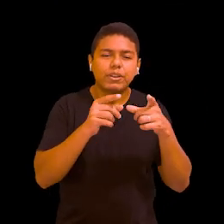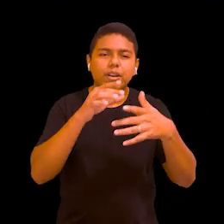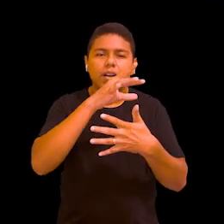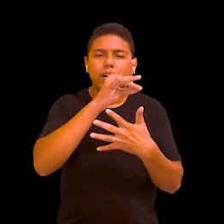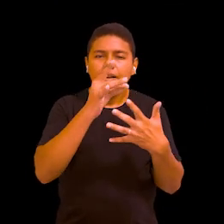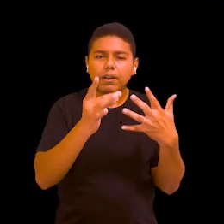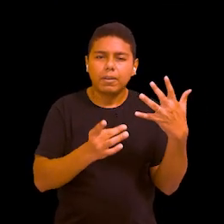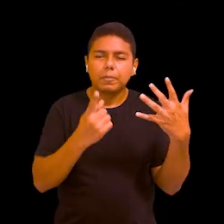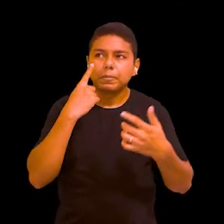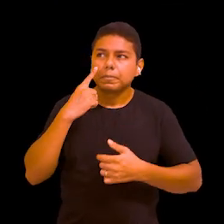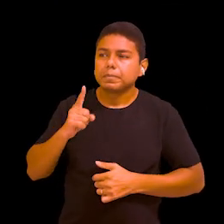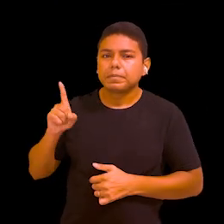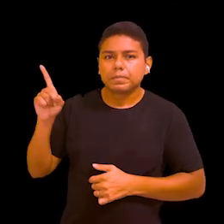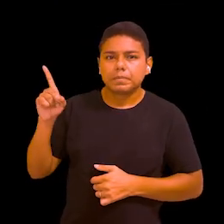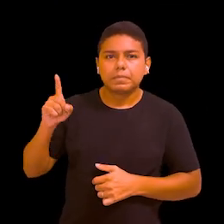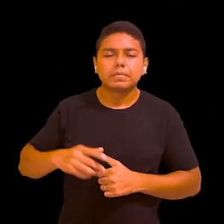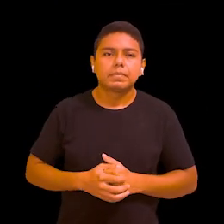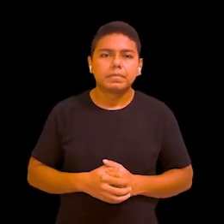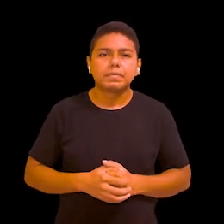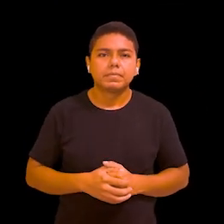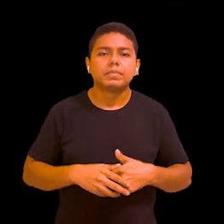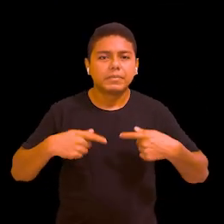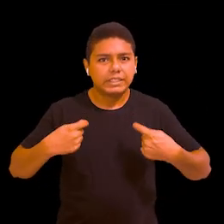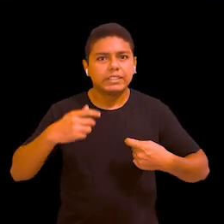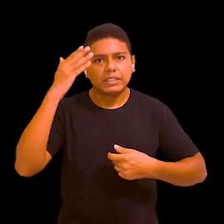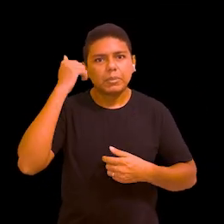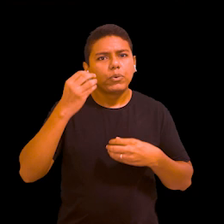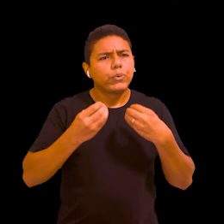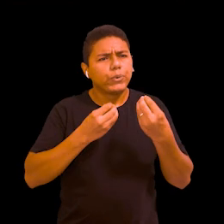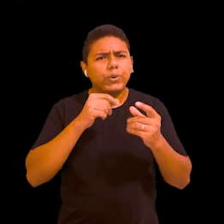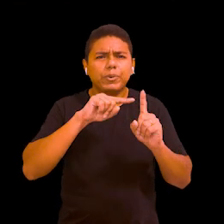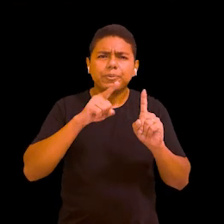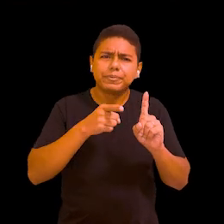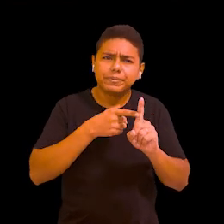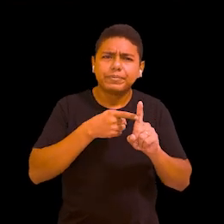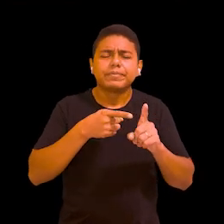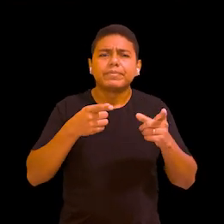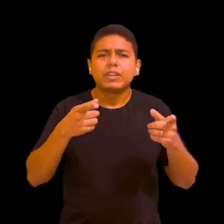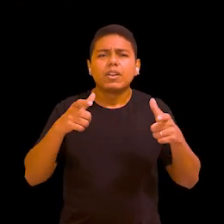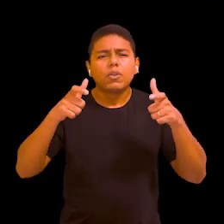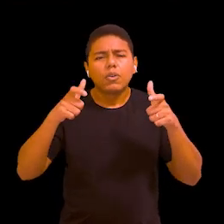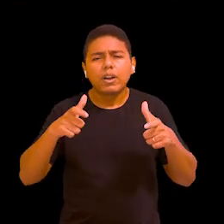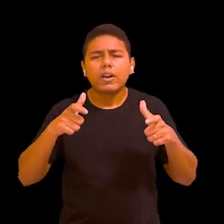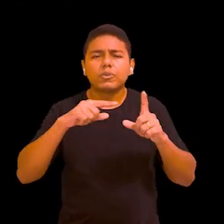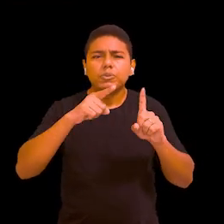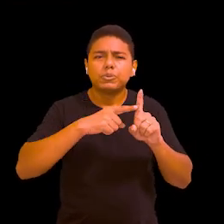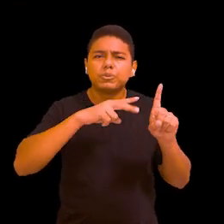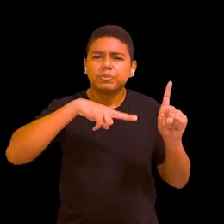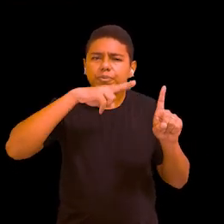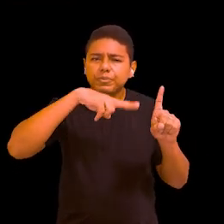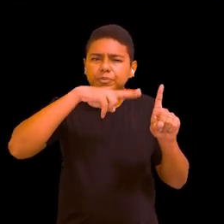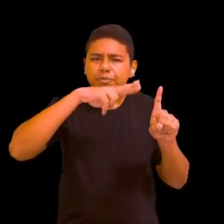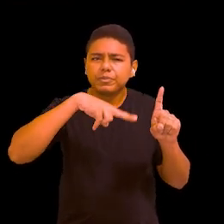importante questionar as condições da gestação e parto, então, local do pré-natal e parto, o